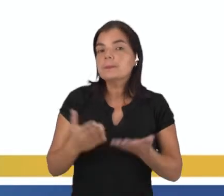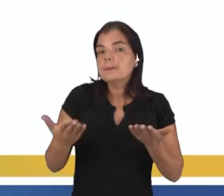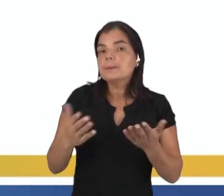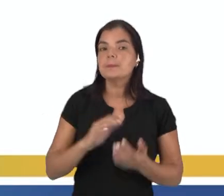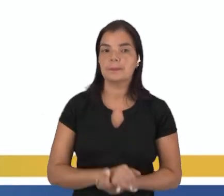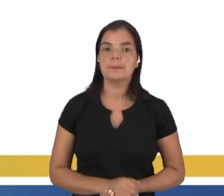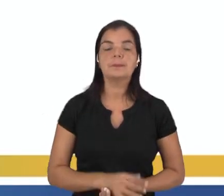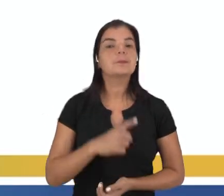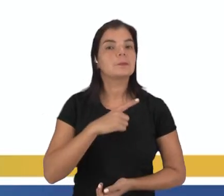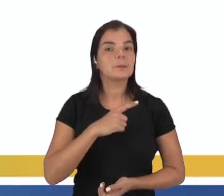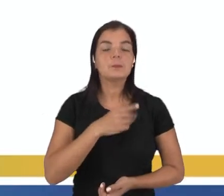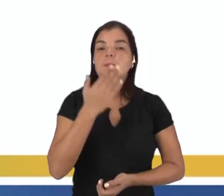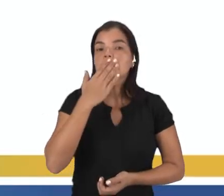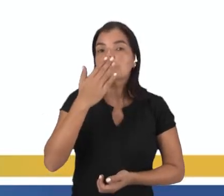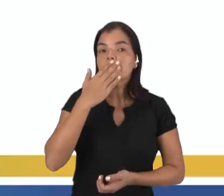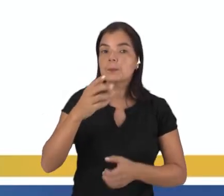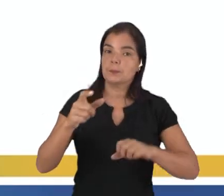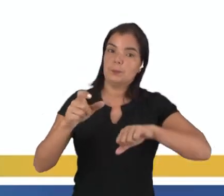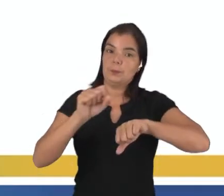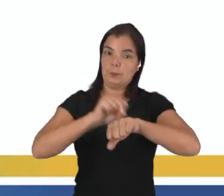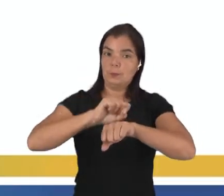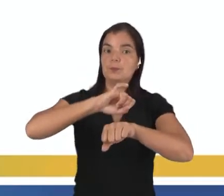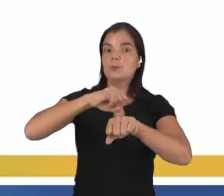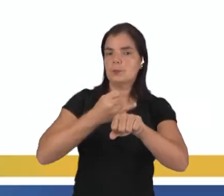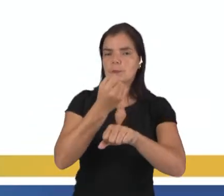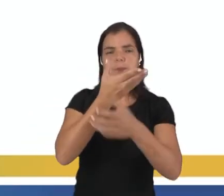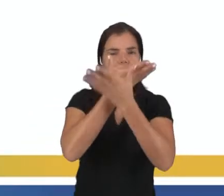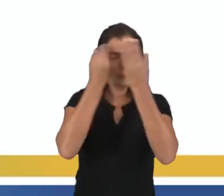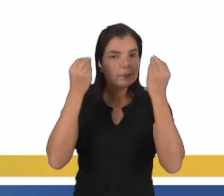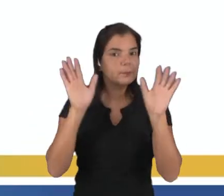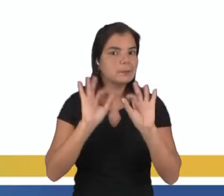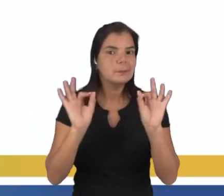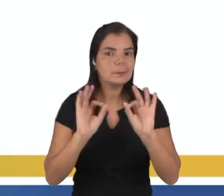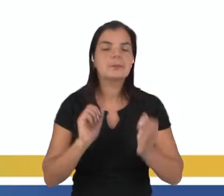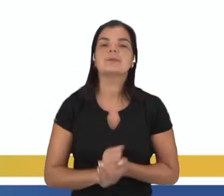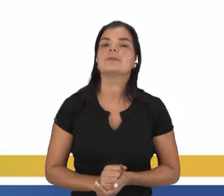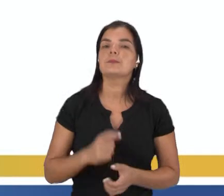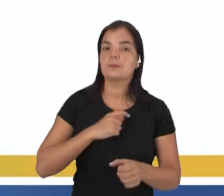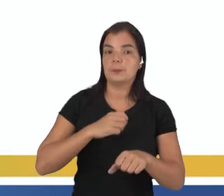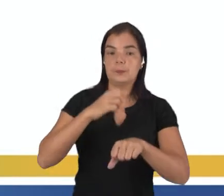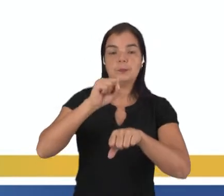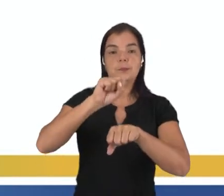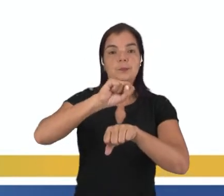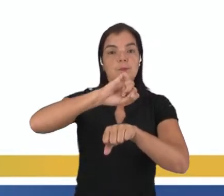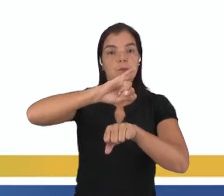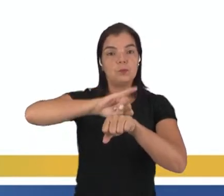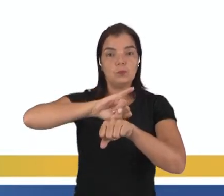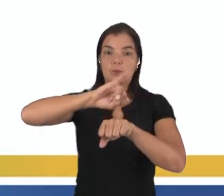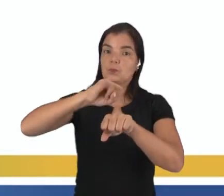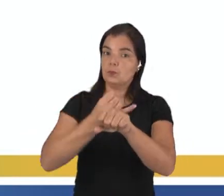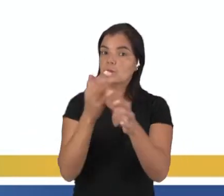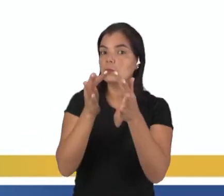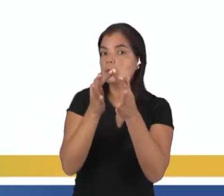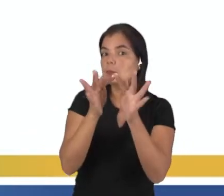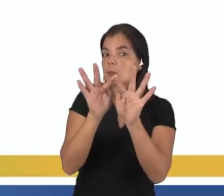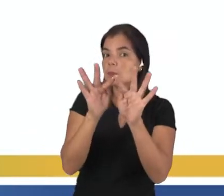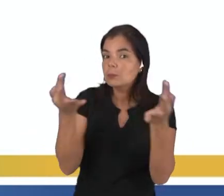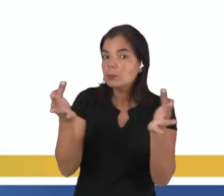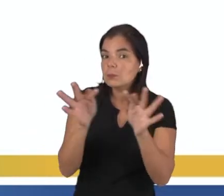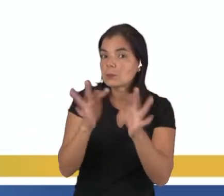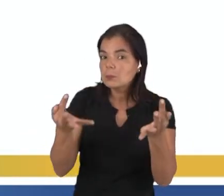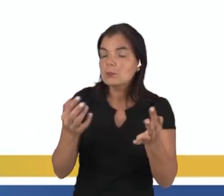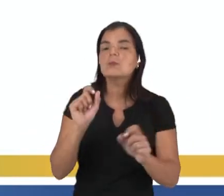Então, temos agora os tipos de sujeito. Agora, para você não esquecer mais, temos o sujeito simples. O que é esse sujeito